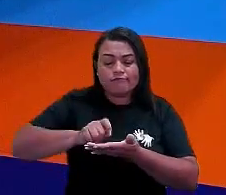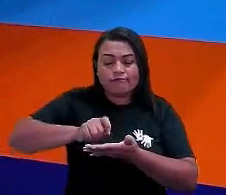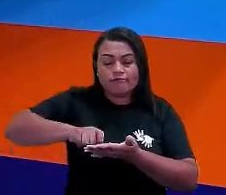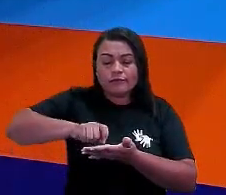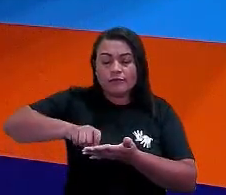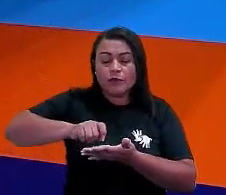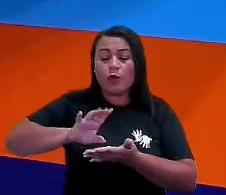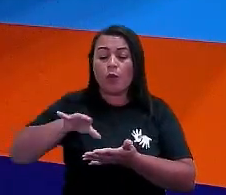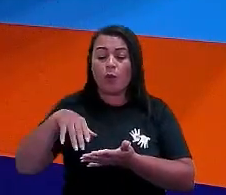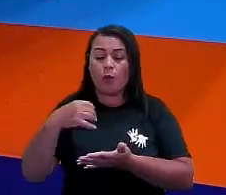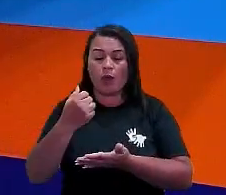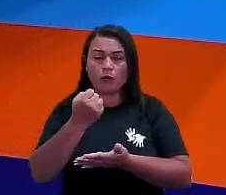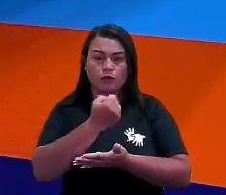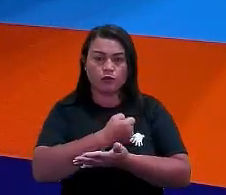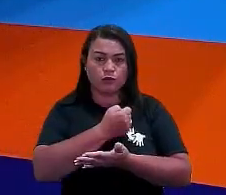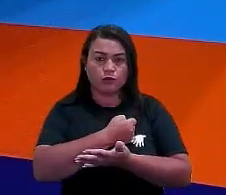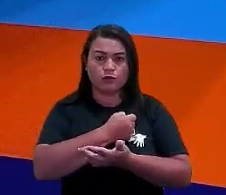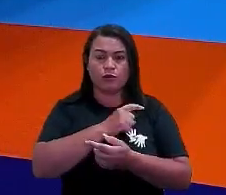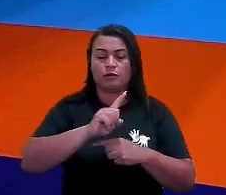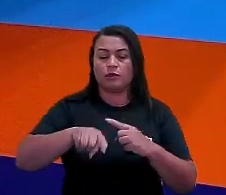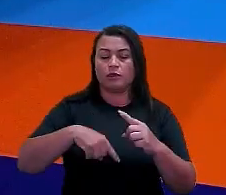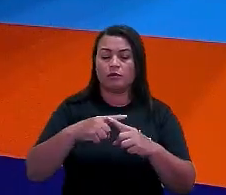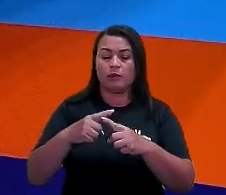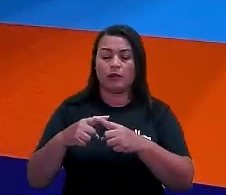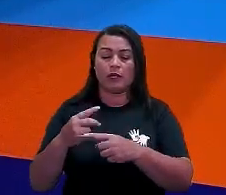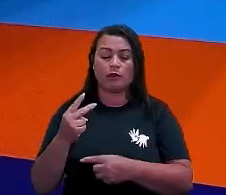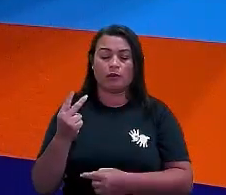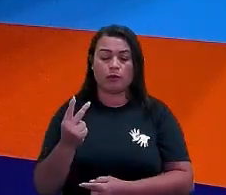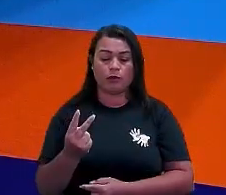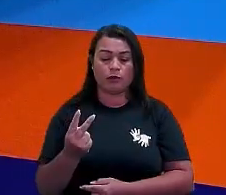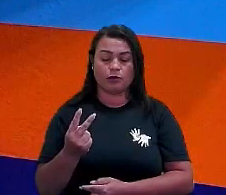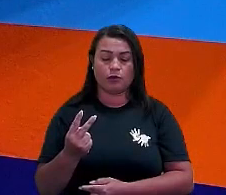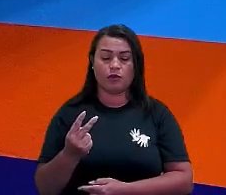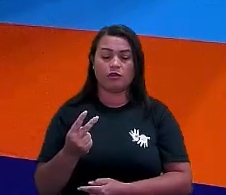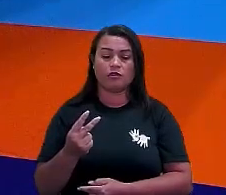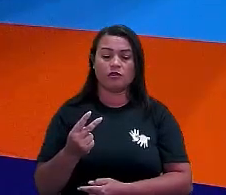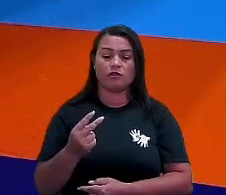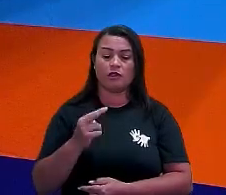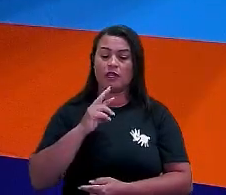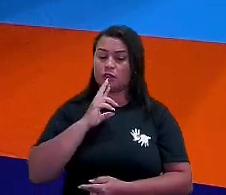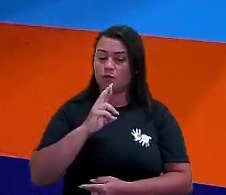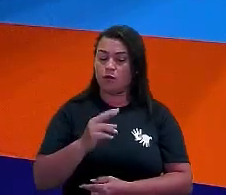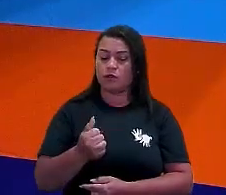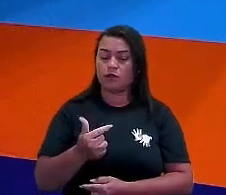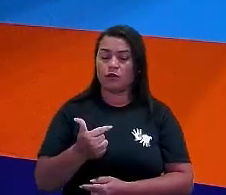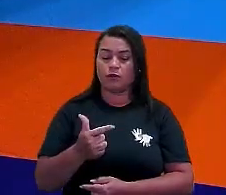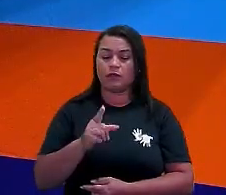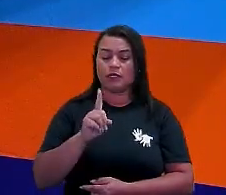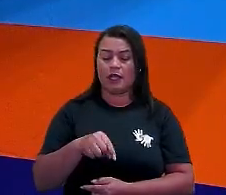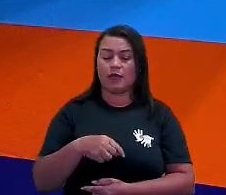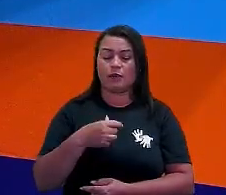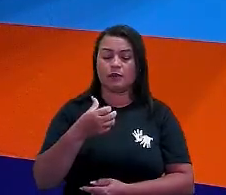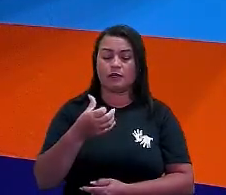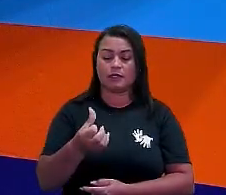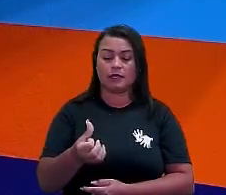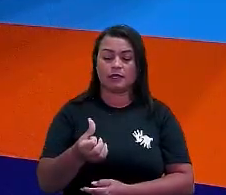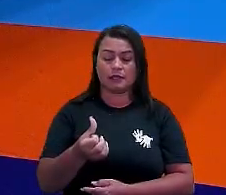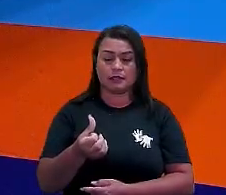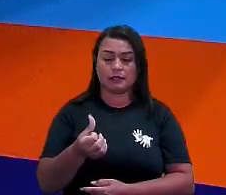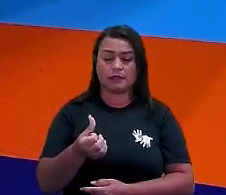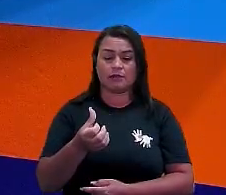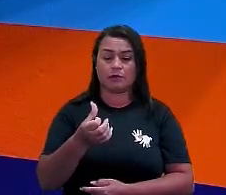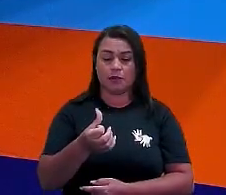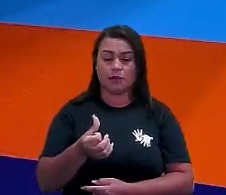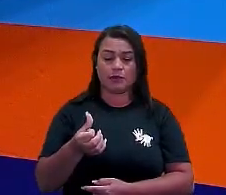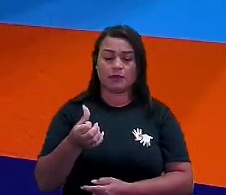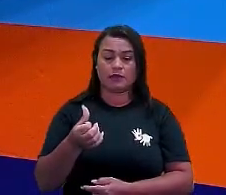qual é o número que multiplicado por 2 vai dar 12. É o 6, tá? Então, boto o 6